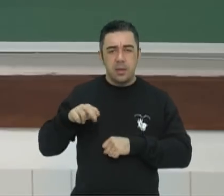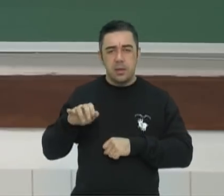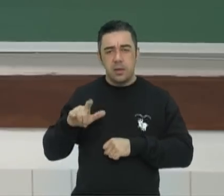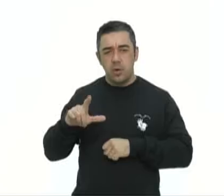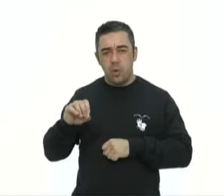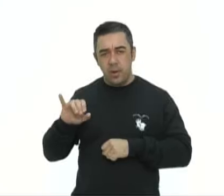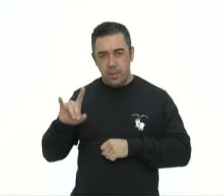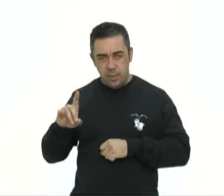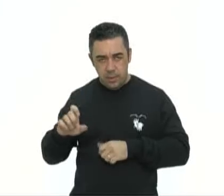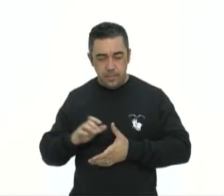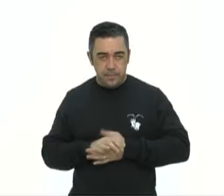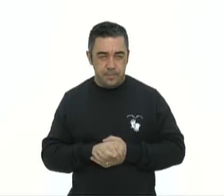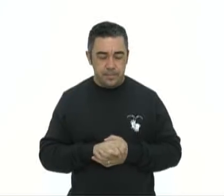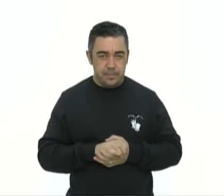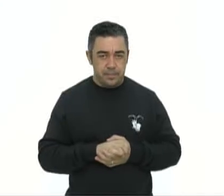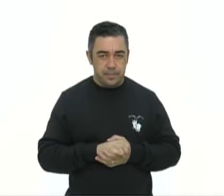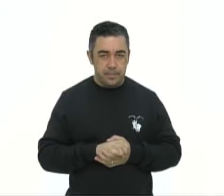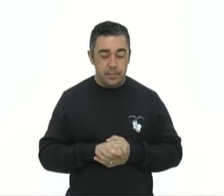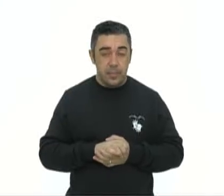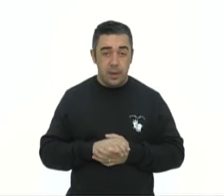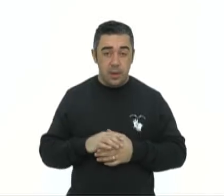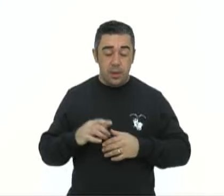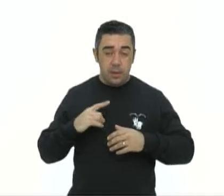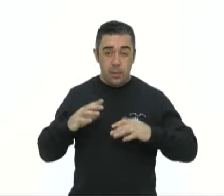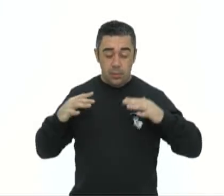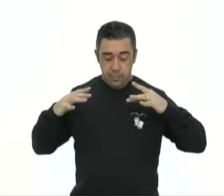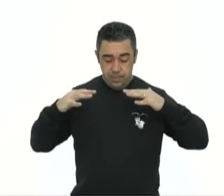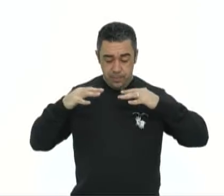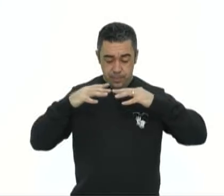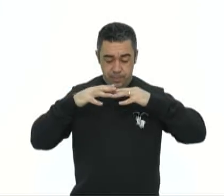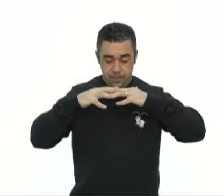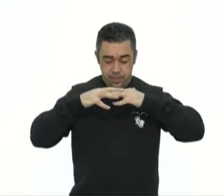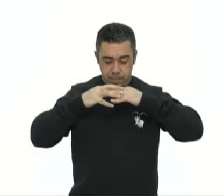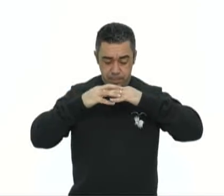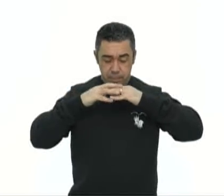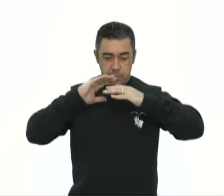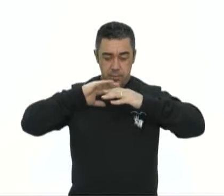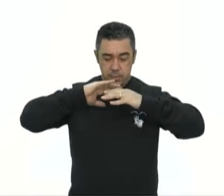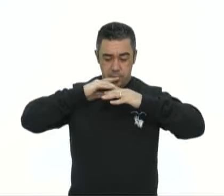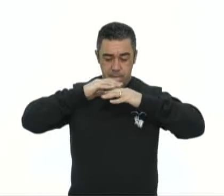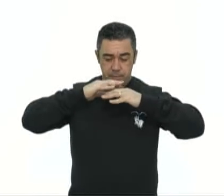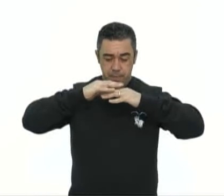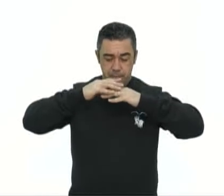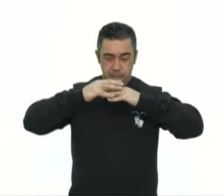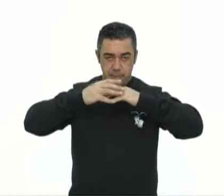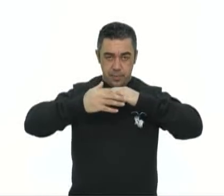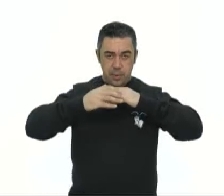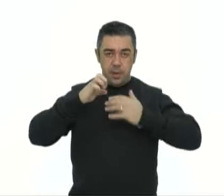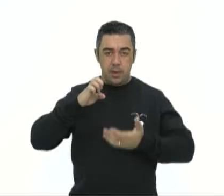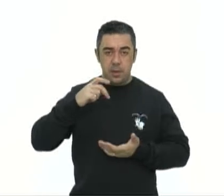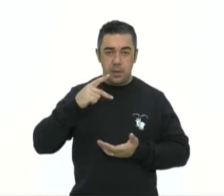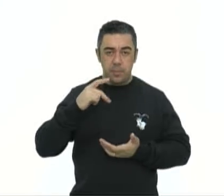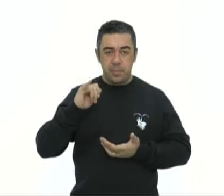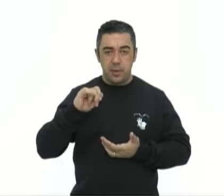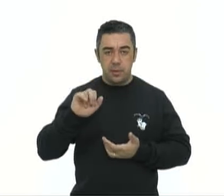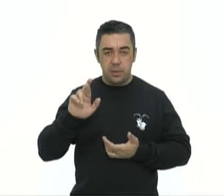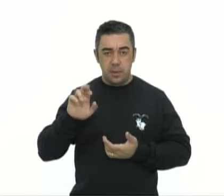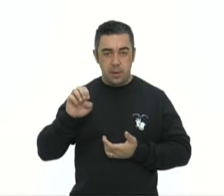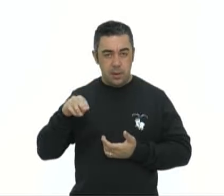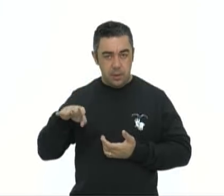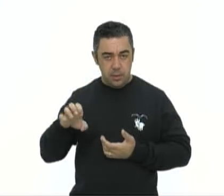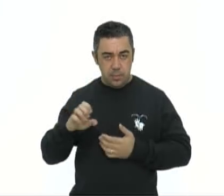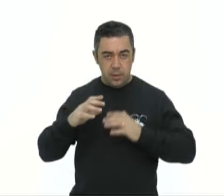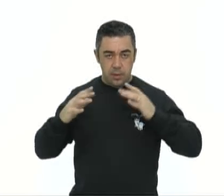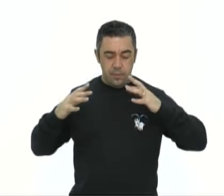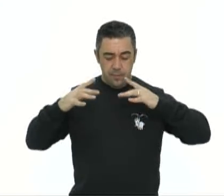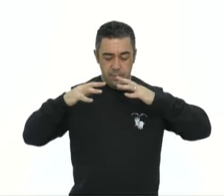ali. A epiderme vai depois crescer por cima dessas fibras colágenas. Epiderme é o quê? Tecido epitelial. Então o tecido epitelial vai